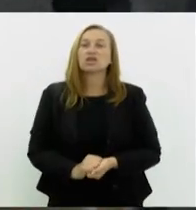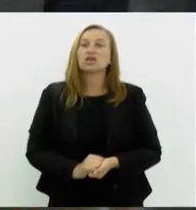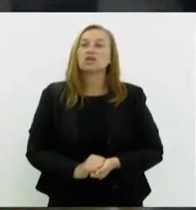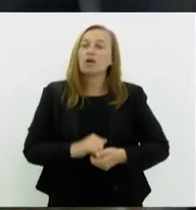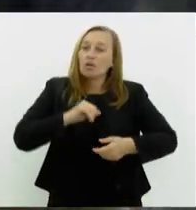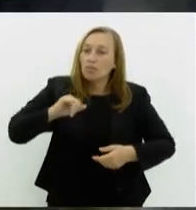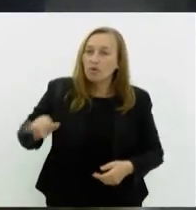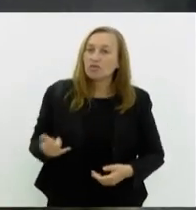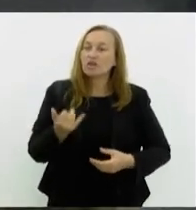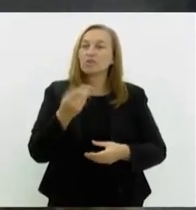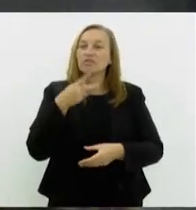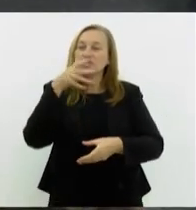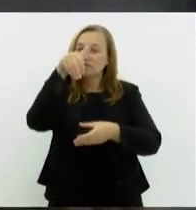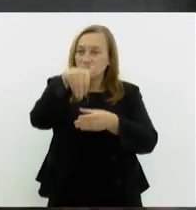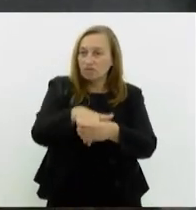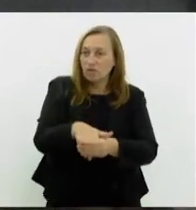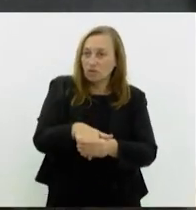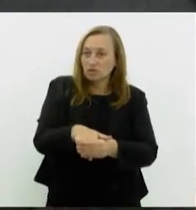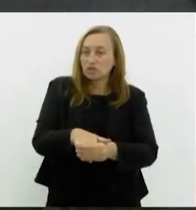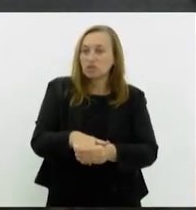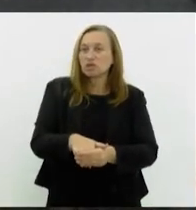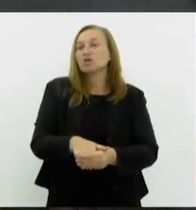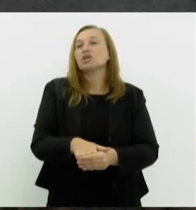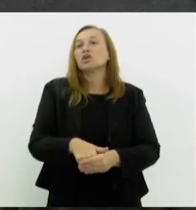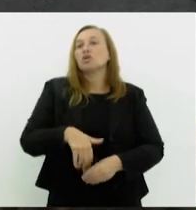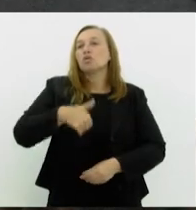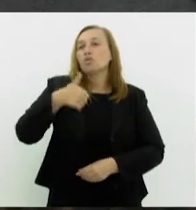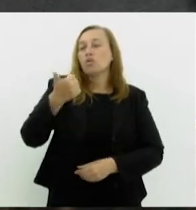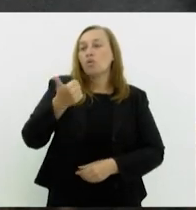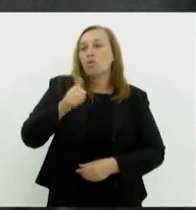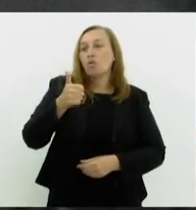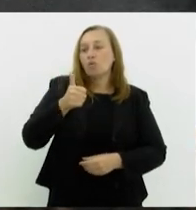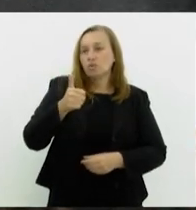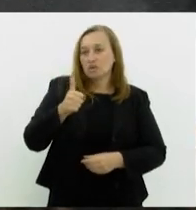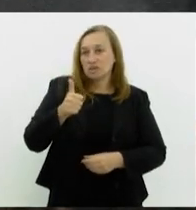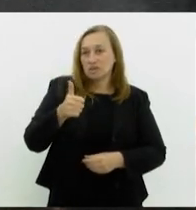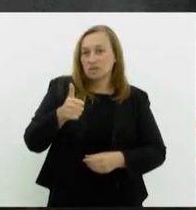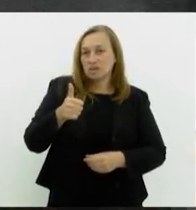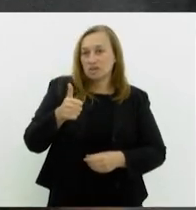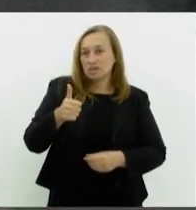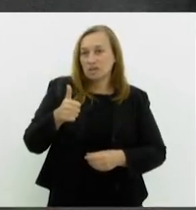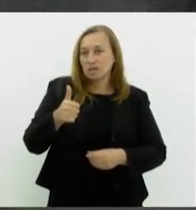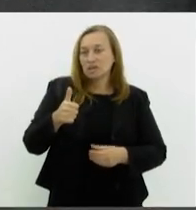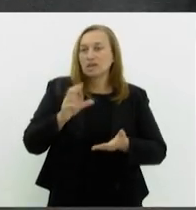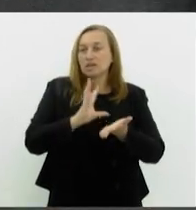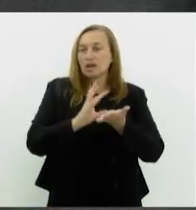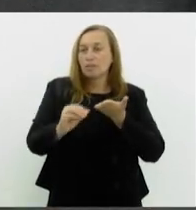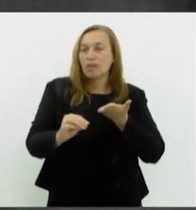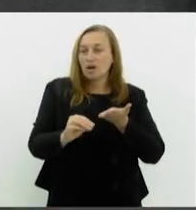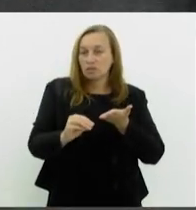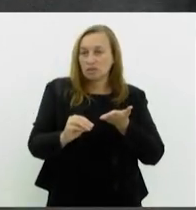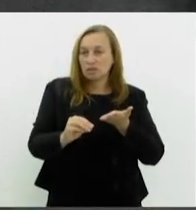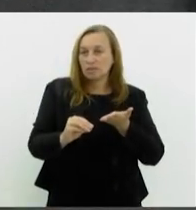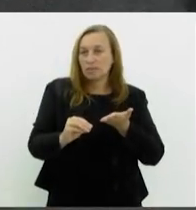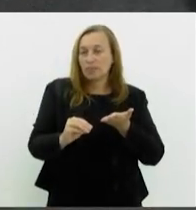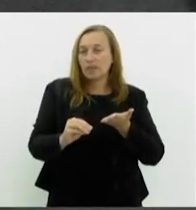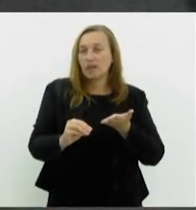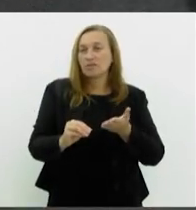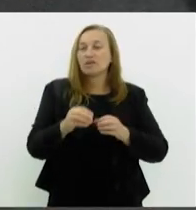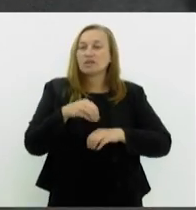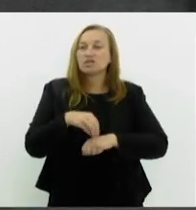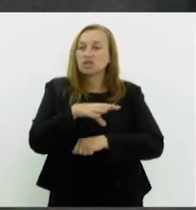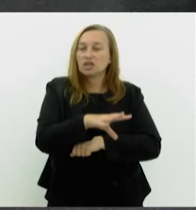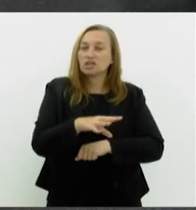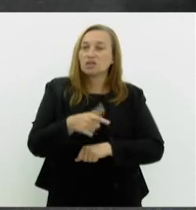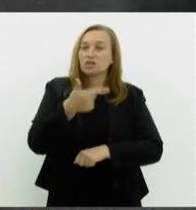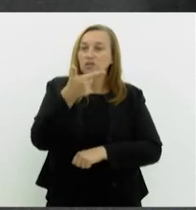consignar meu voto ao item 11 da pauta de quinta-feira, 21 de março. Voto favoravelmente à indicação legislativa